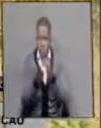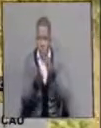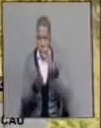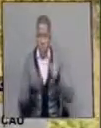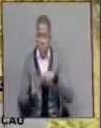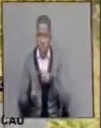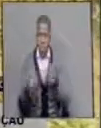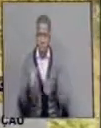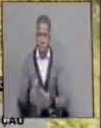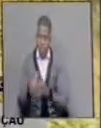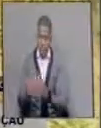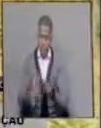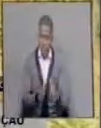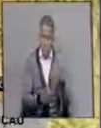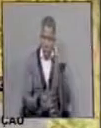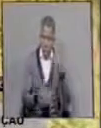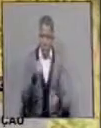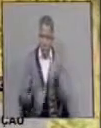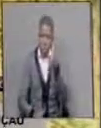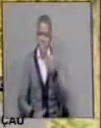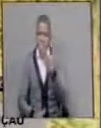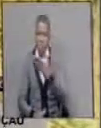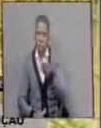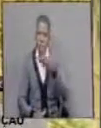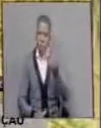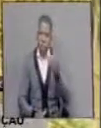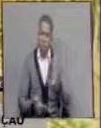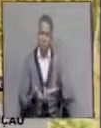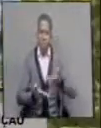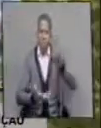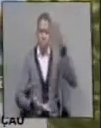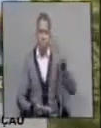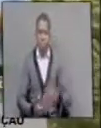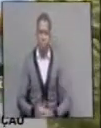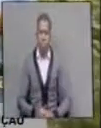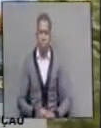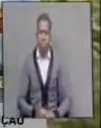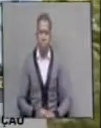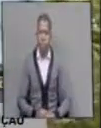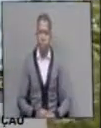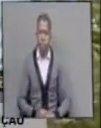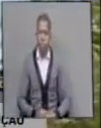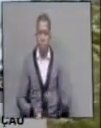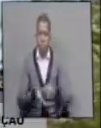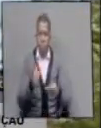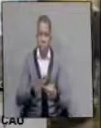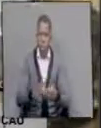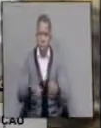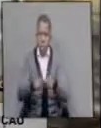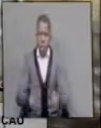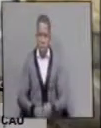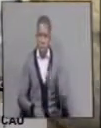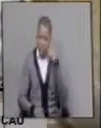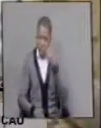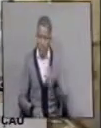possamos ter cerca de 150 mil plantas para distribuição aos cafeicultores no âmbito da dinamização da produção do carro em cabinda o vice